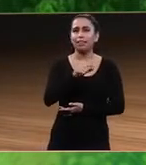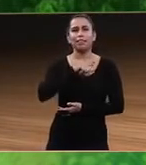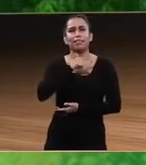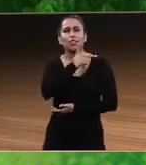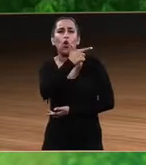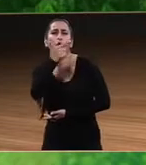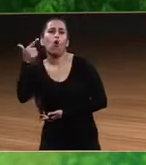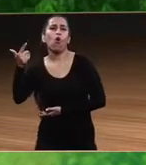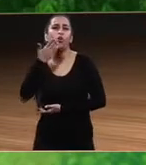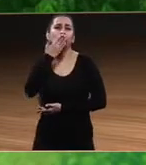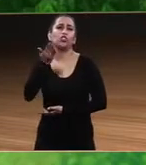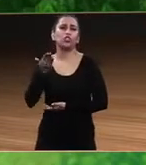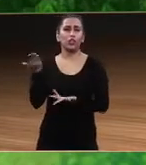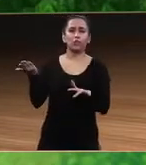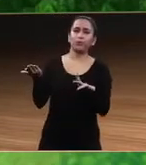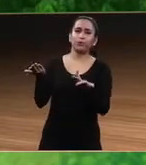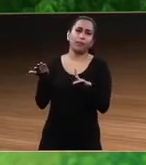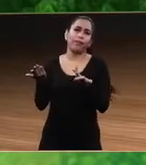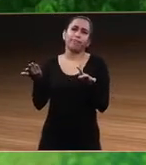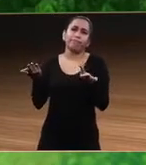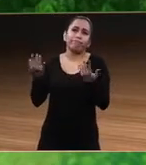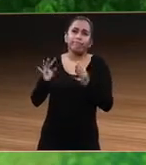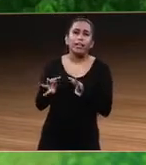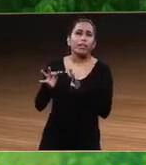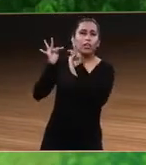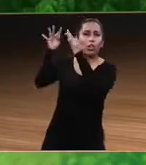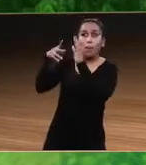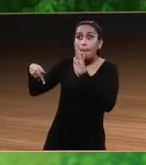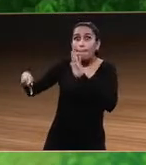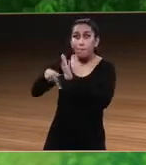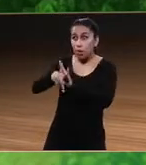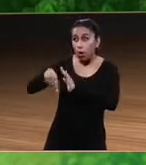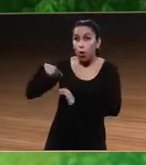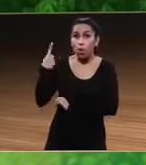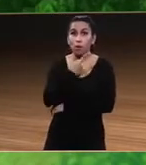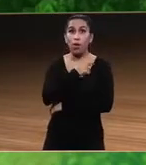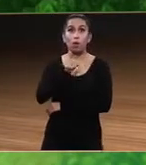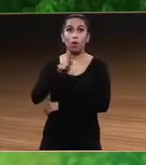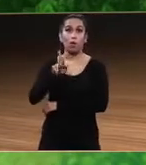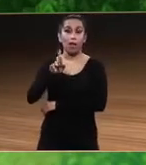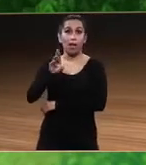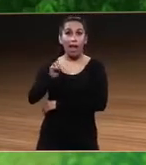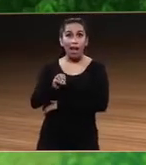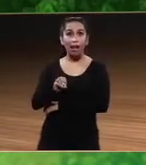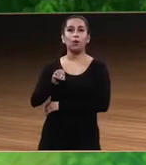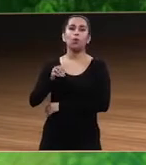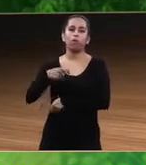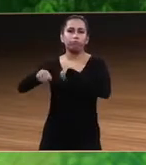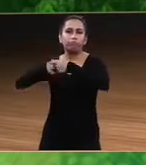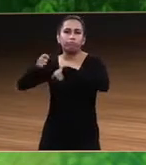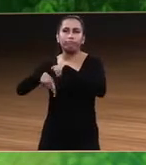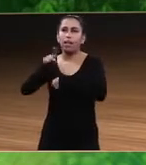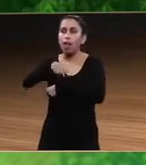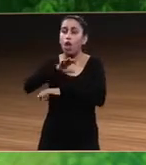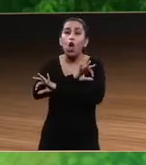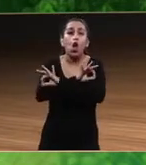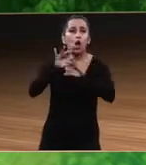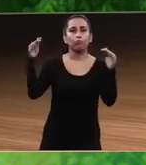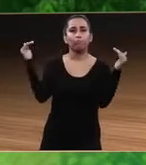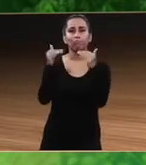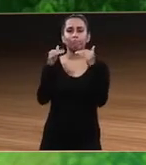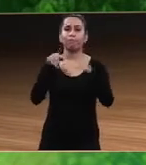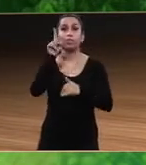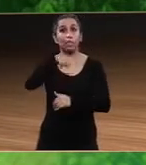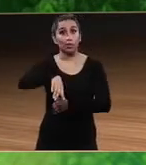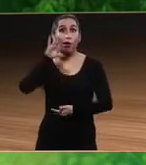e aplicar na inteligência de mercado estrategicamente voltada para o agronegócio é uma vantagem competitiva fundamental. Isso já é